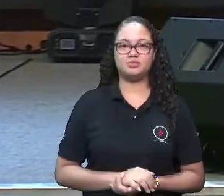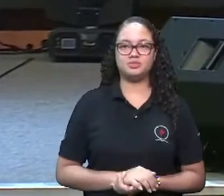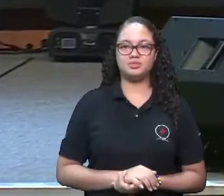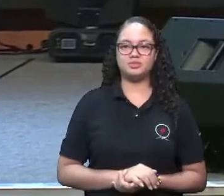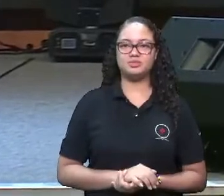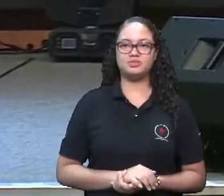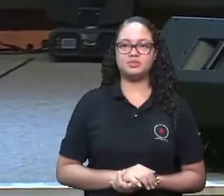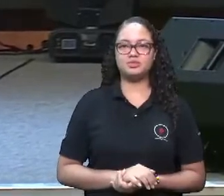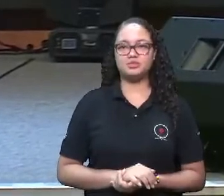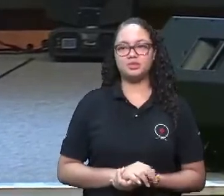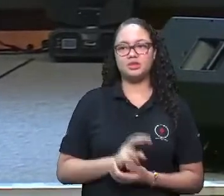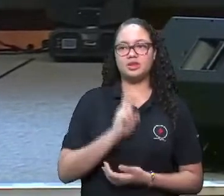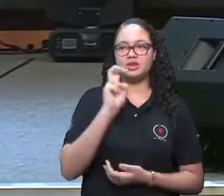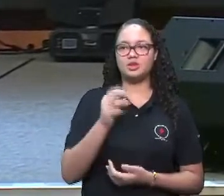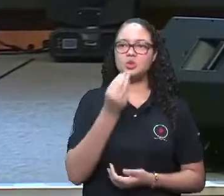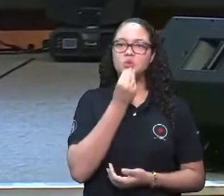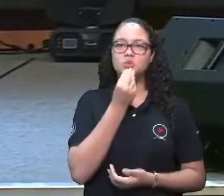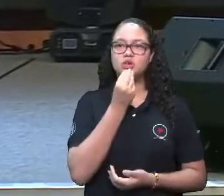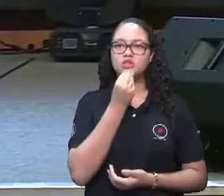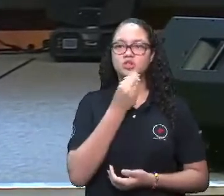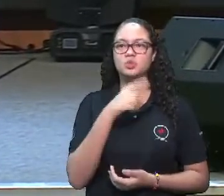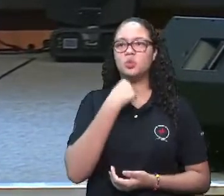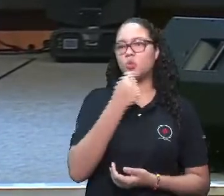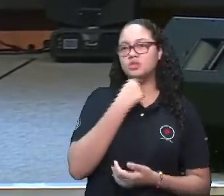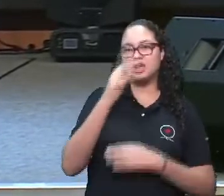o quinto motivo pelo qual a gente não prospera?